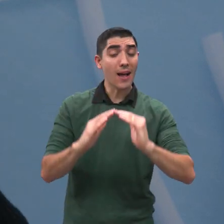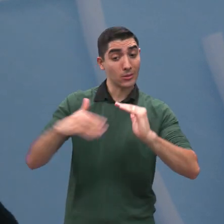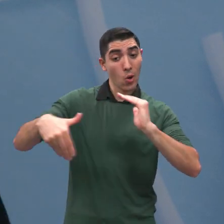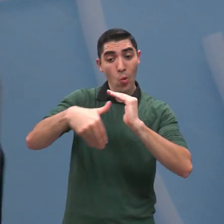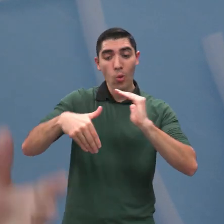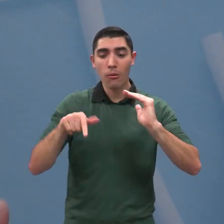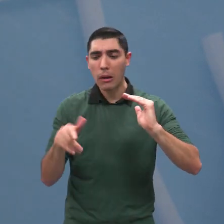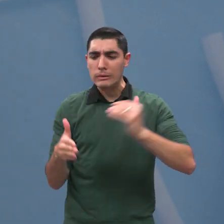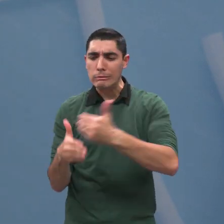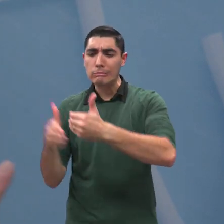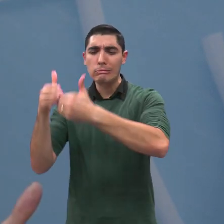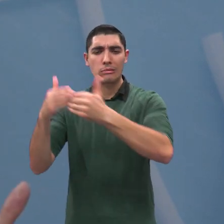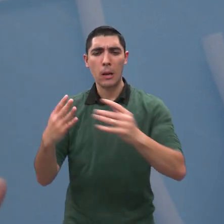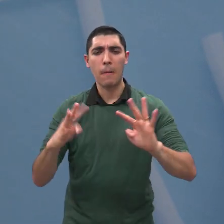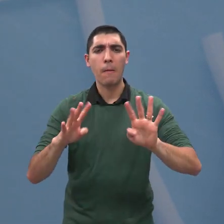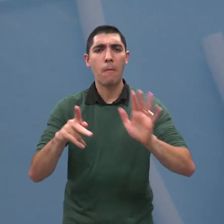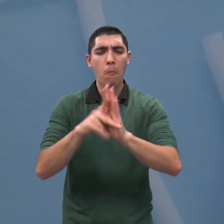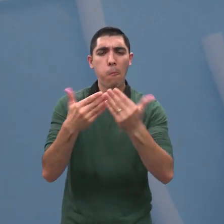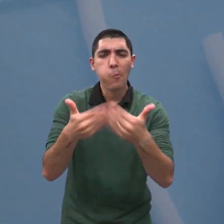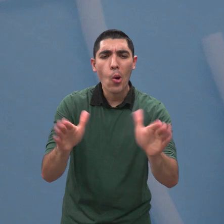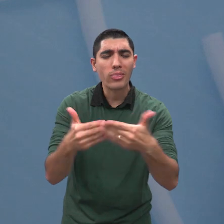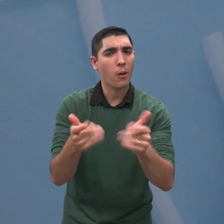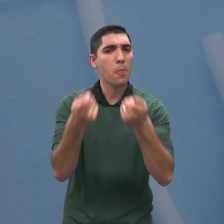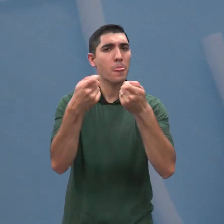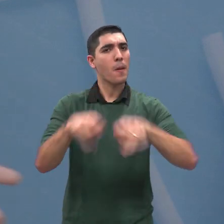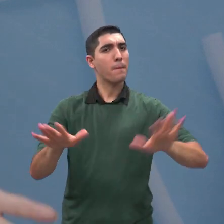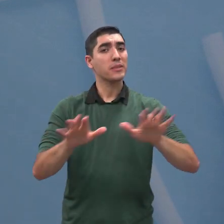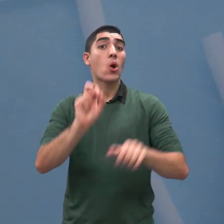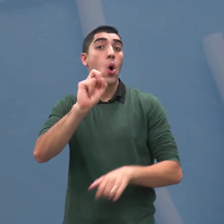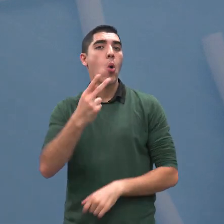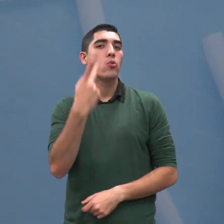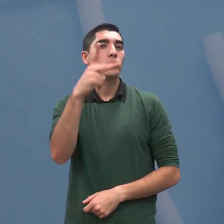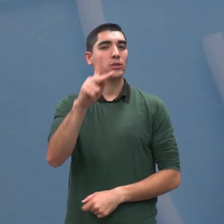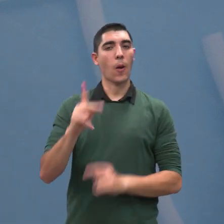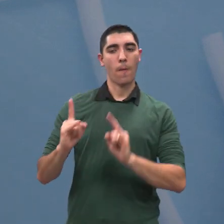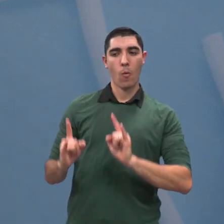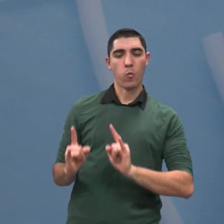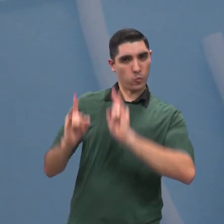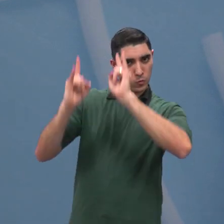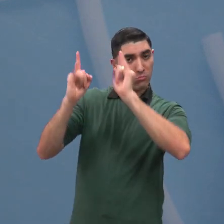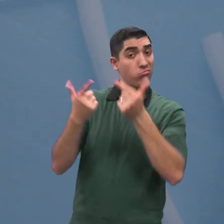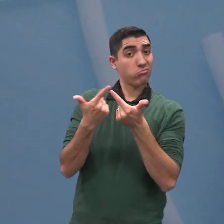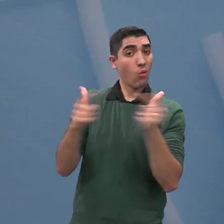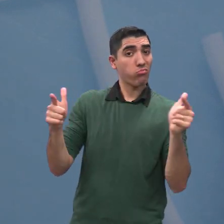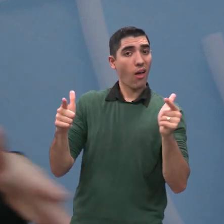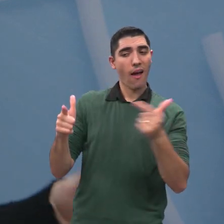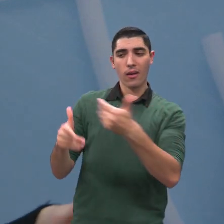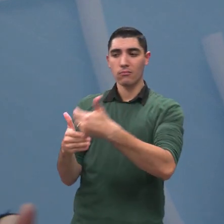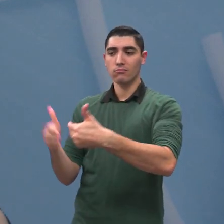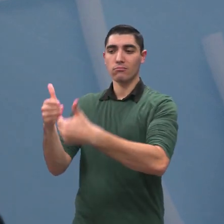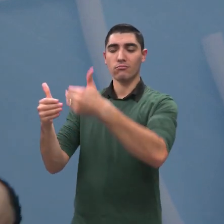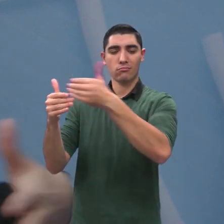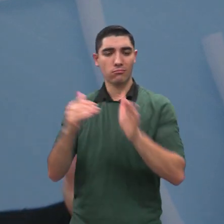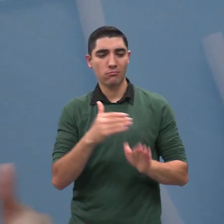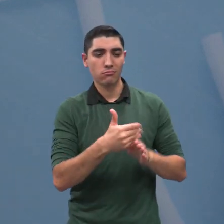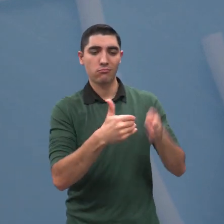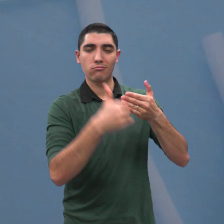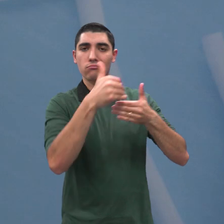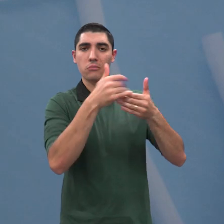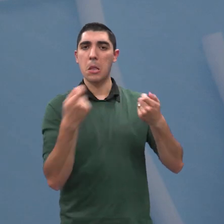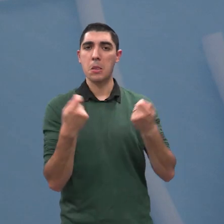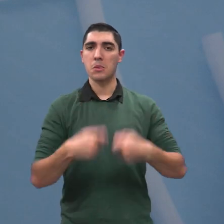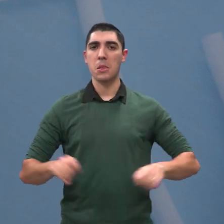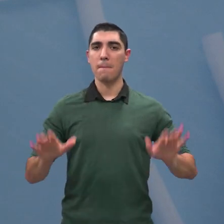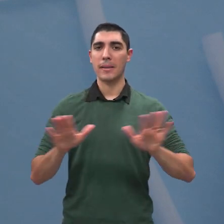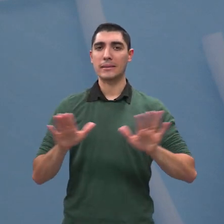de rua sem muros, portões, ou num prédio, no seu condomínio, por exemplo, se ele não tivesse os portões, os